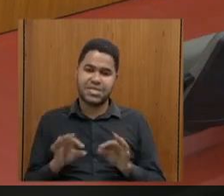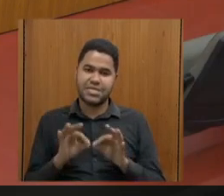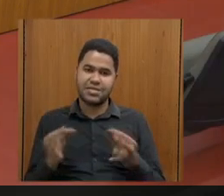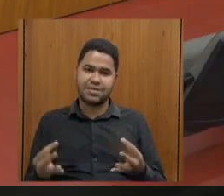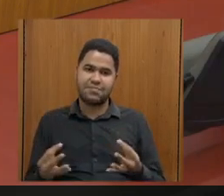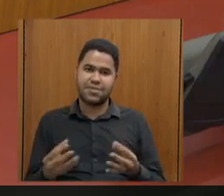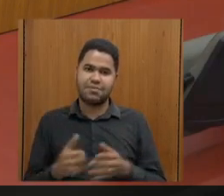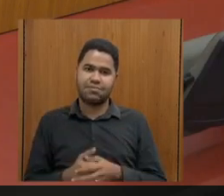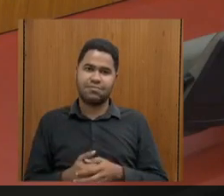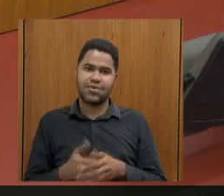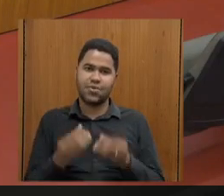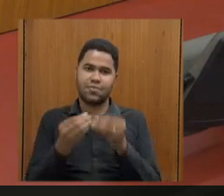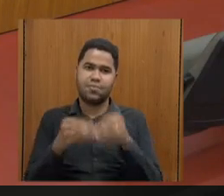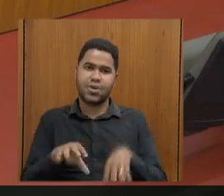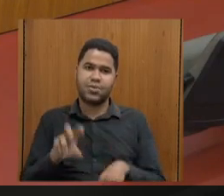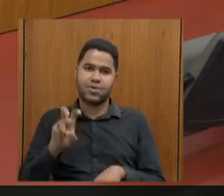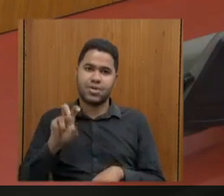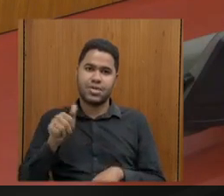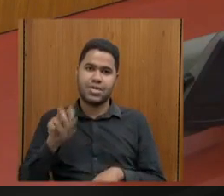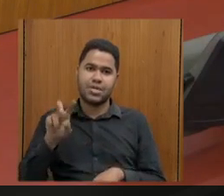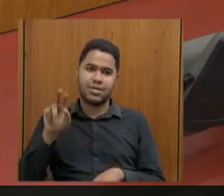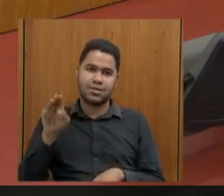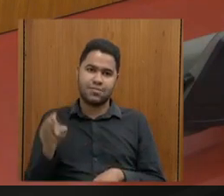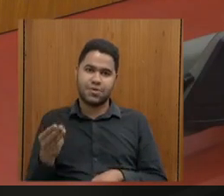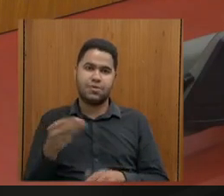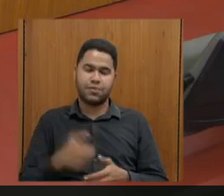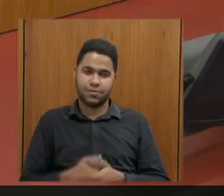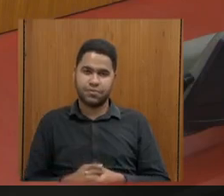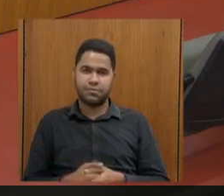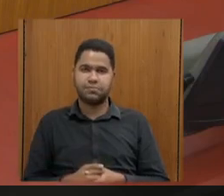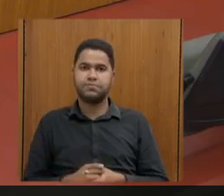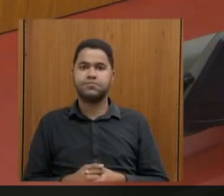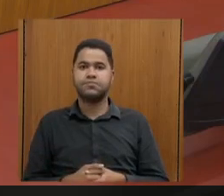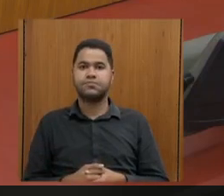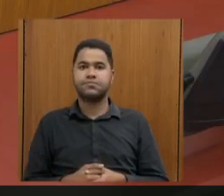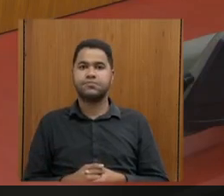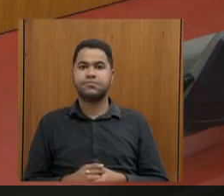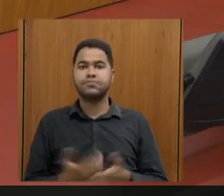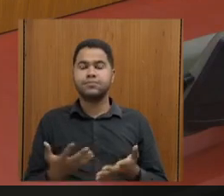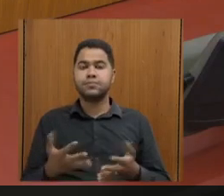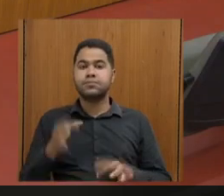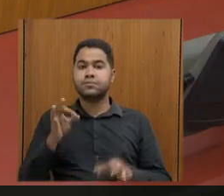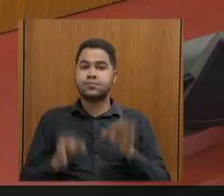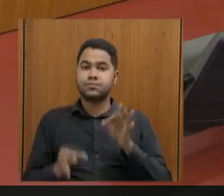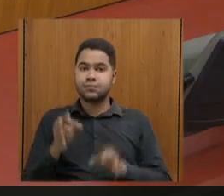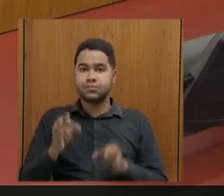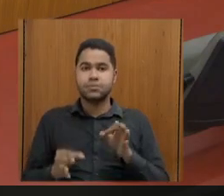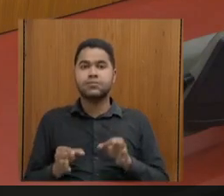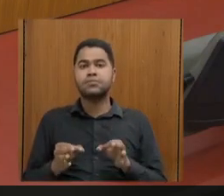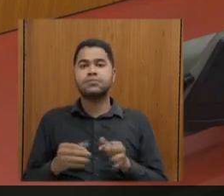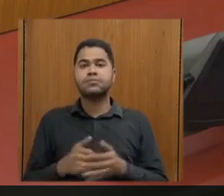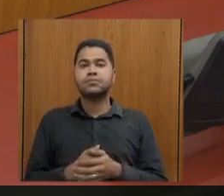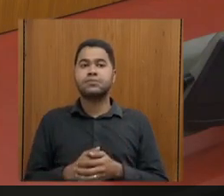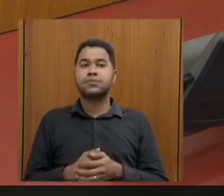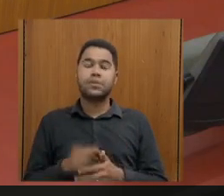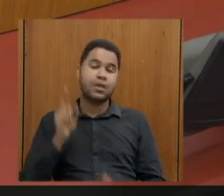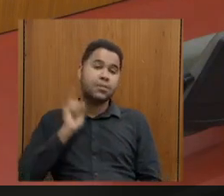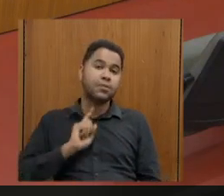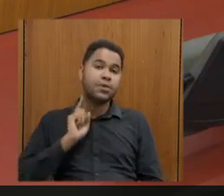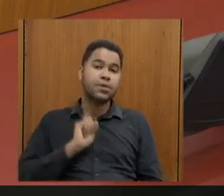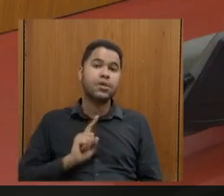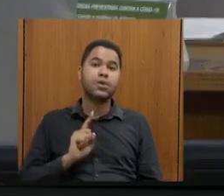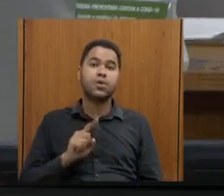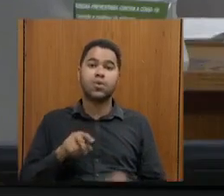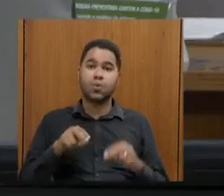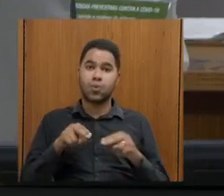prejuízo de 15 milhões Que escreveram ter de colocar em dia mas é fazendo justiça que o Gustavo Barbosa Ele é nem e